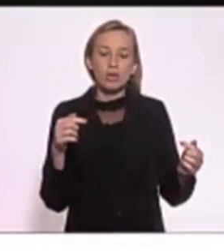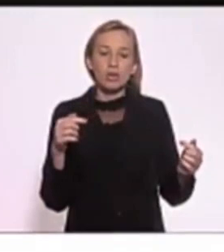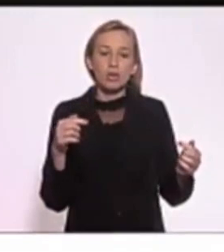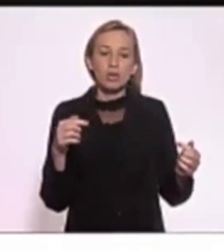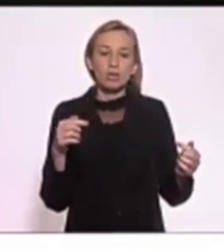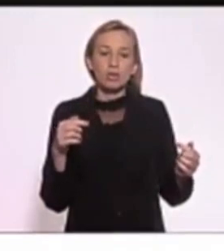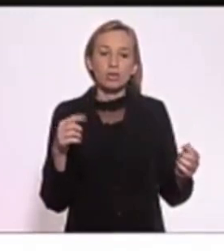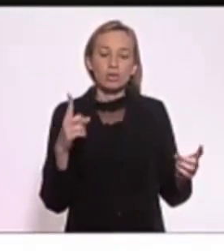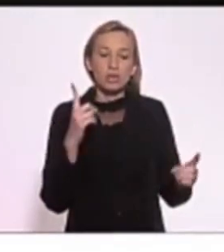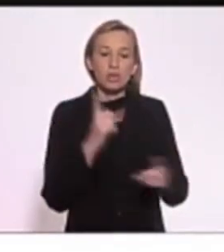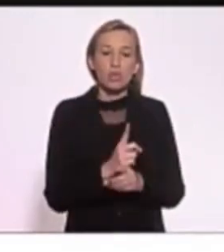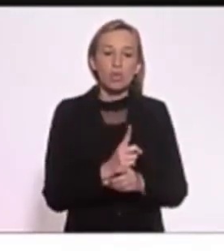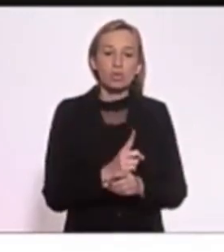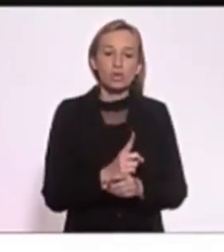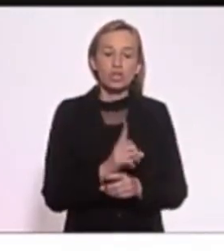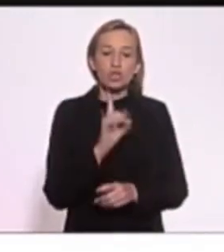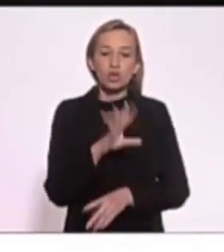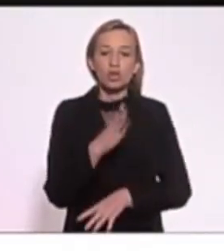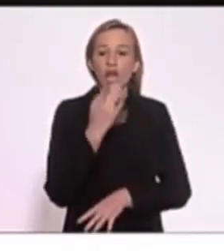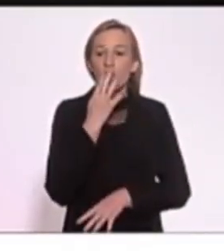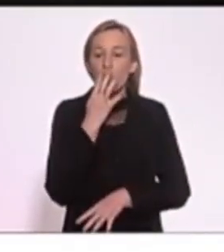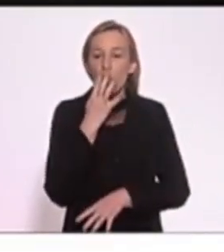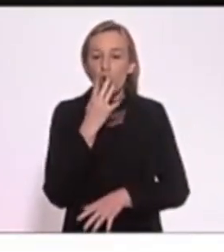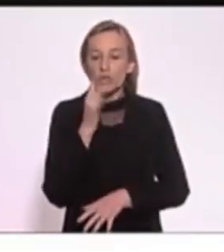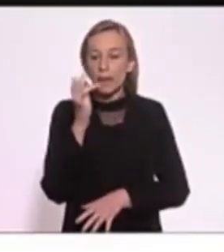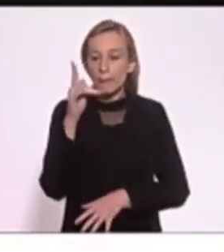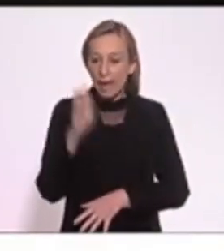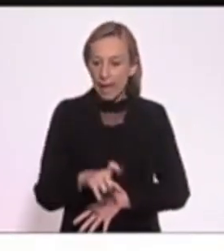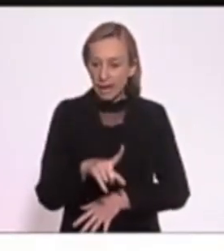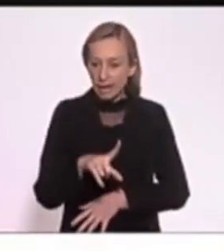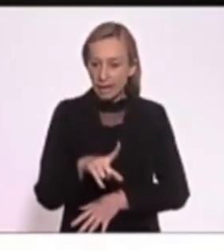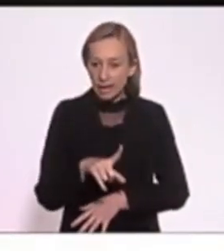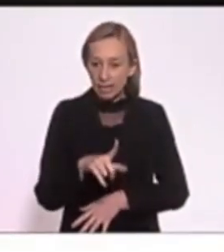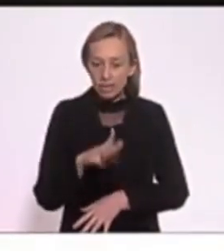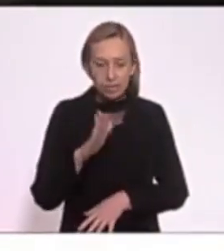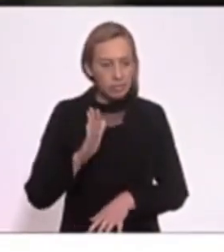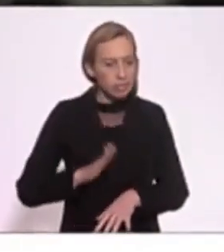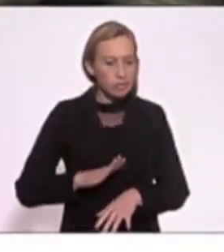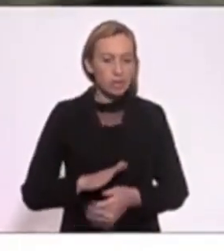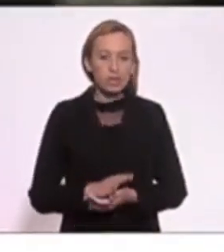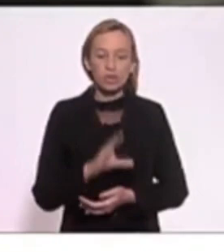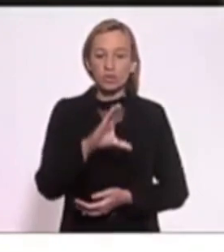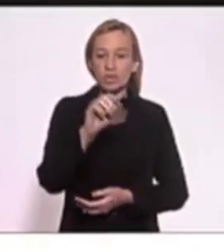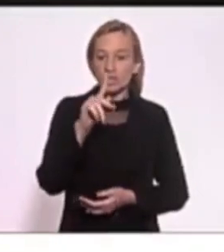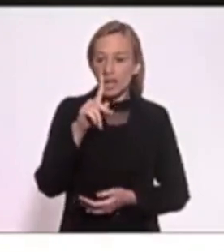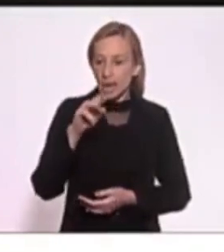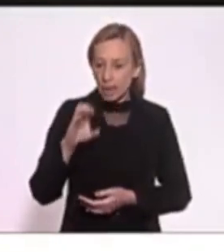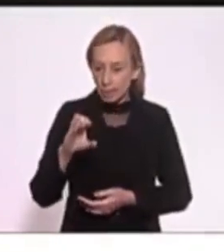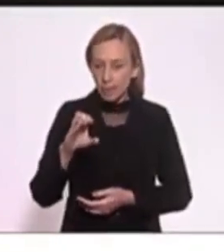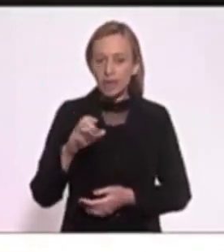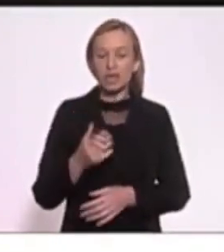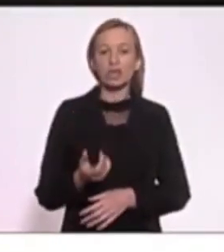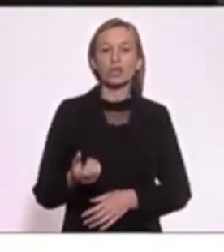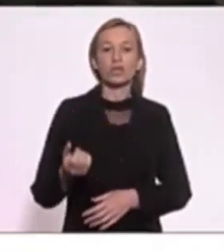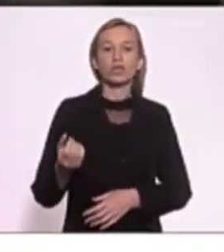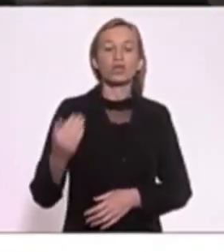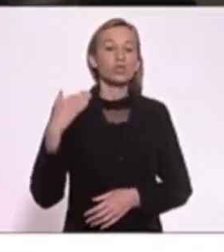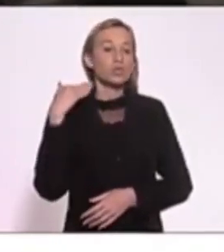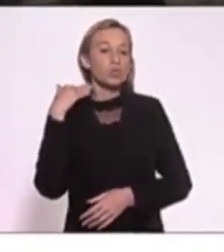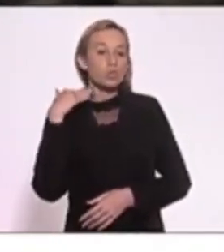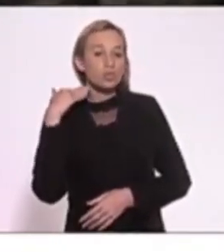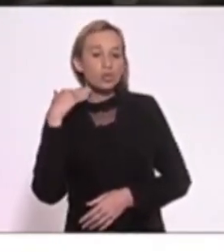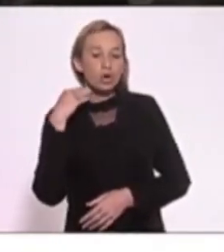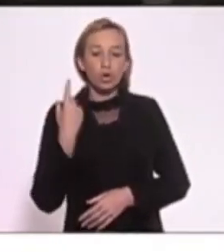ser humano vai muito além da cor da sua pele, do CEP, da sua conta bancária.